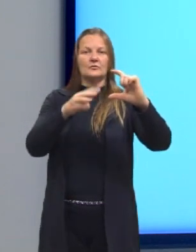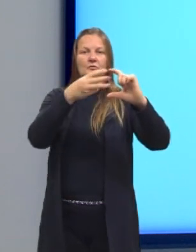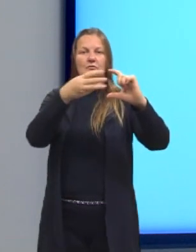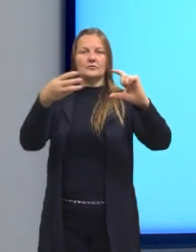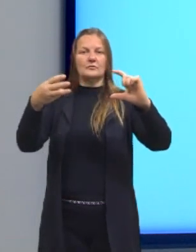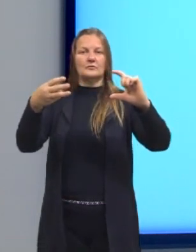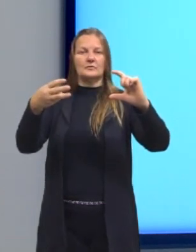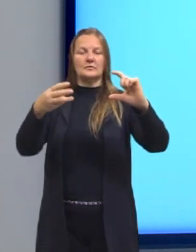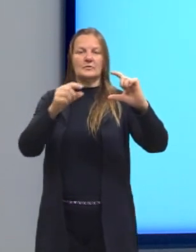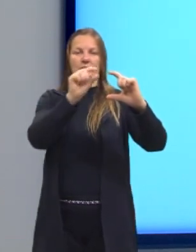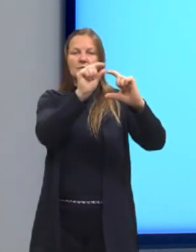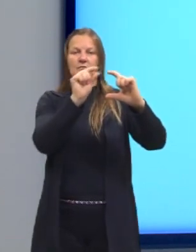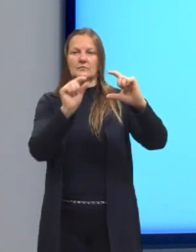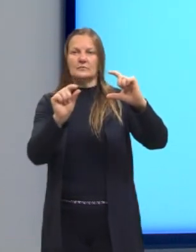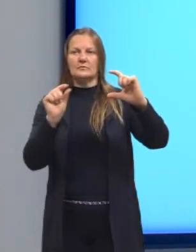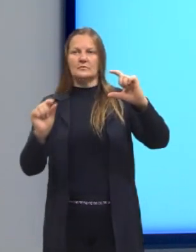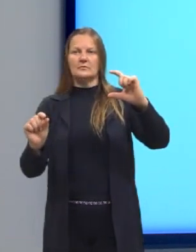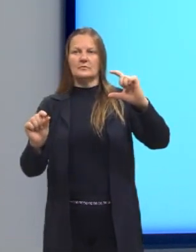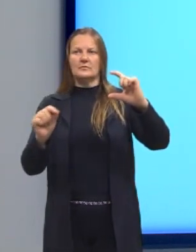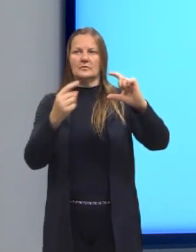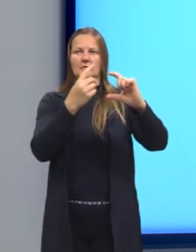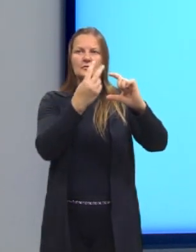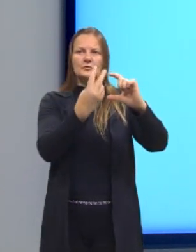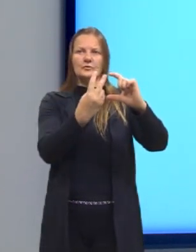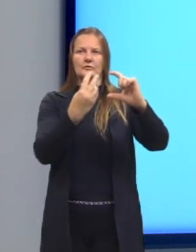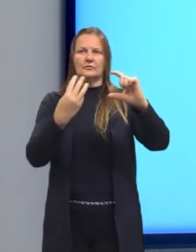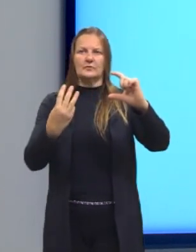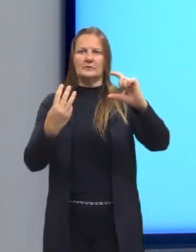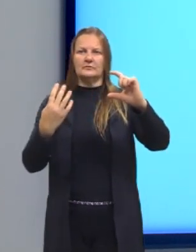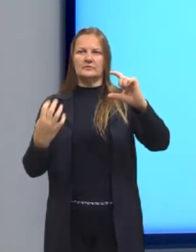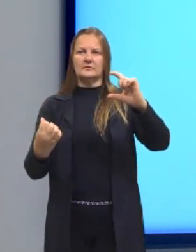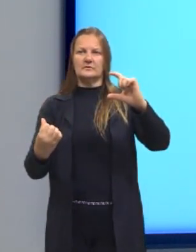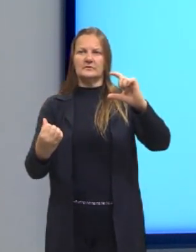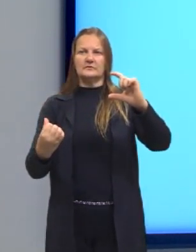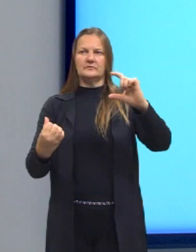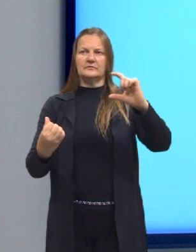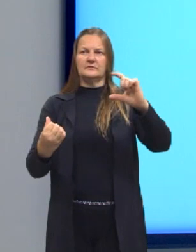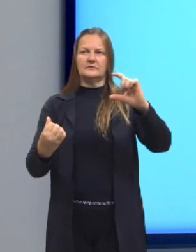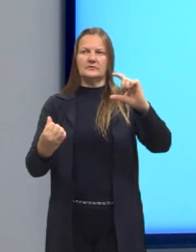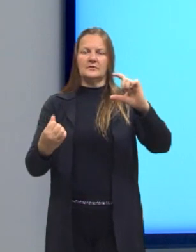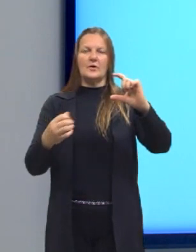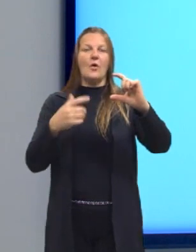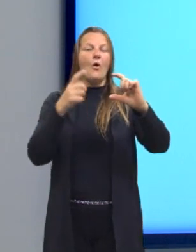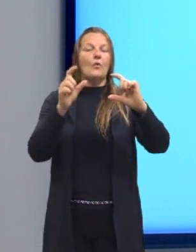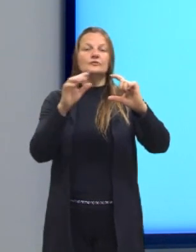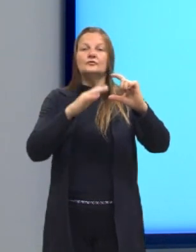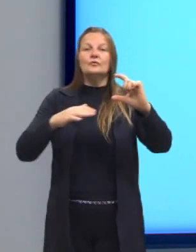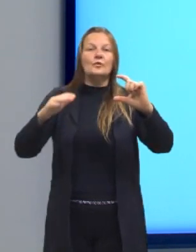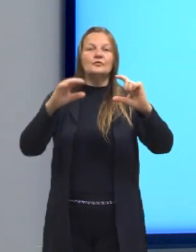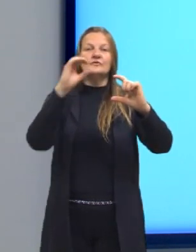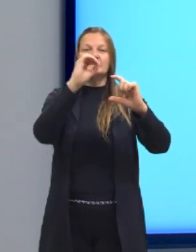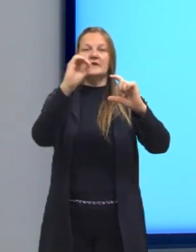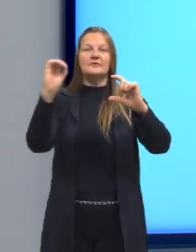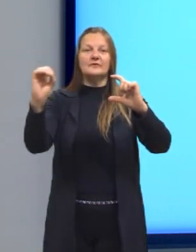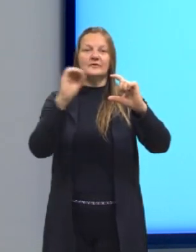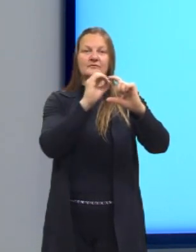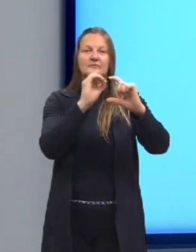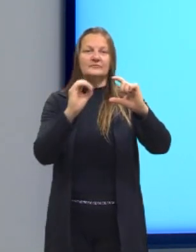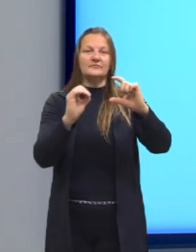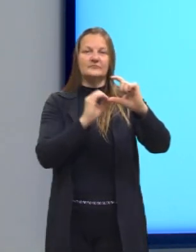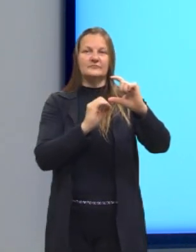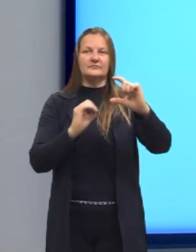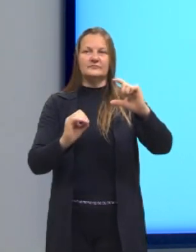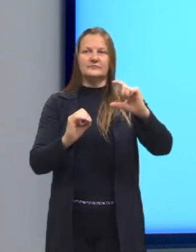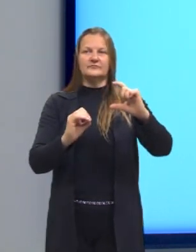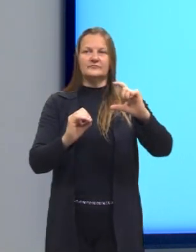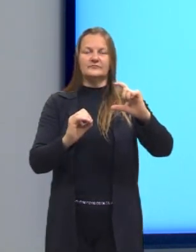Diagonal principal são ali o 2 ou 4 e o 6 só que todos os outros elementos que não pertencem a